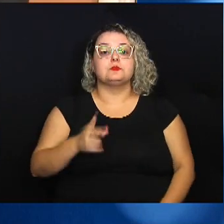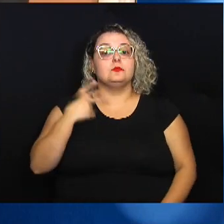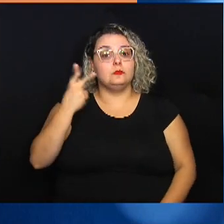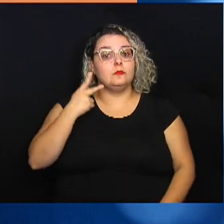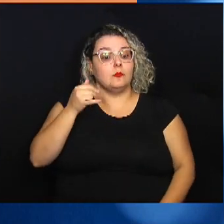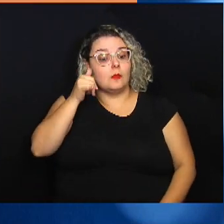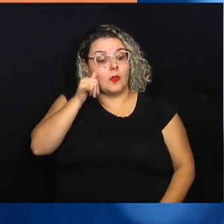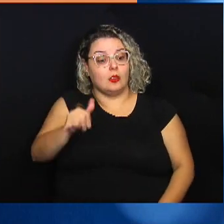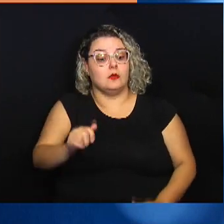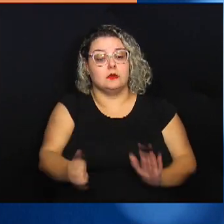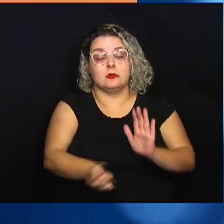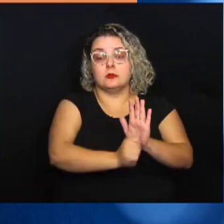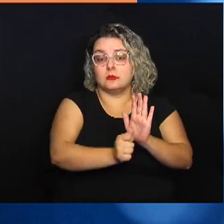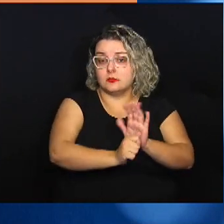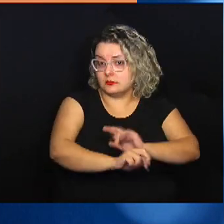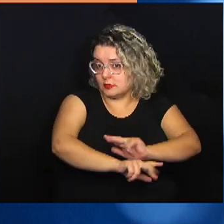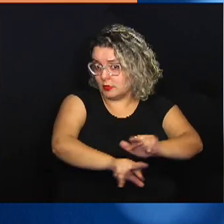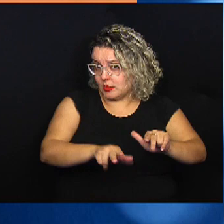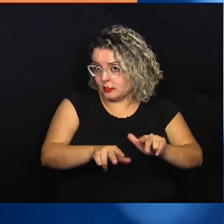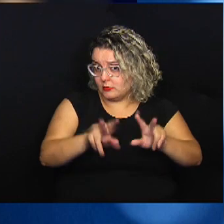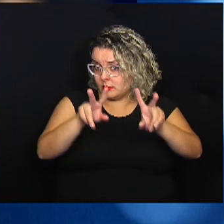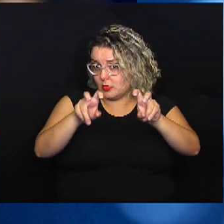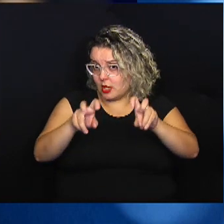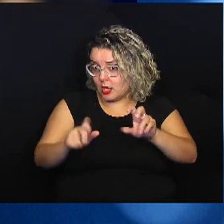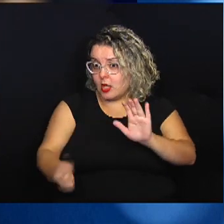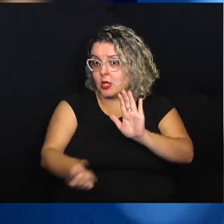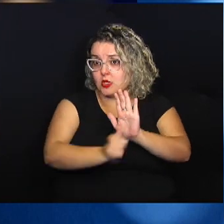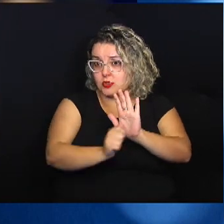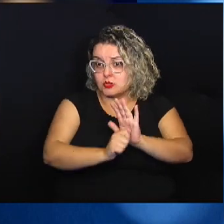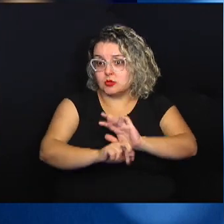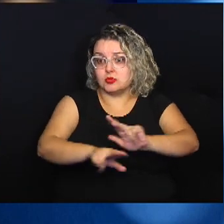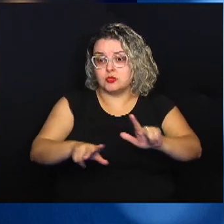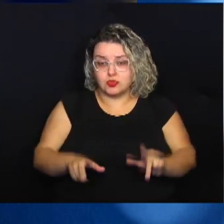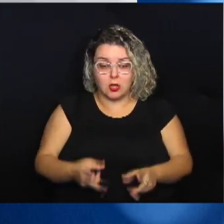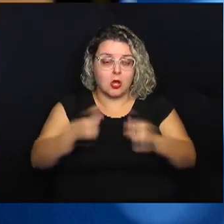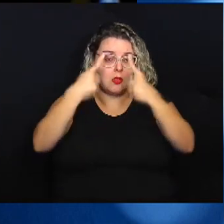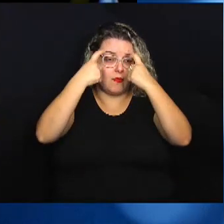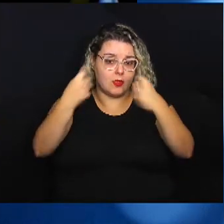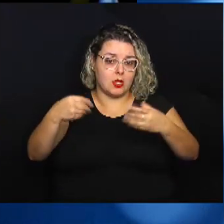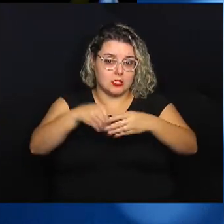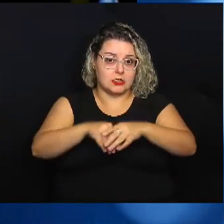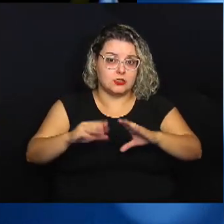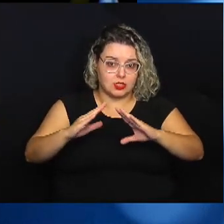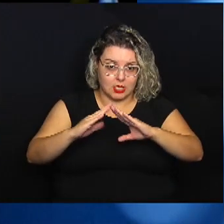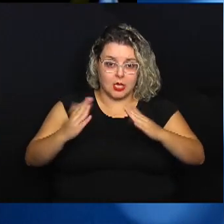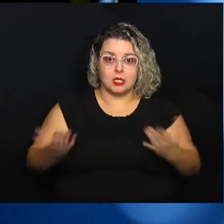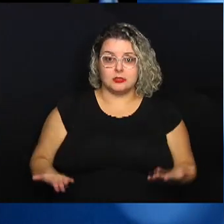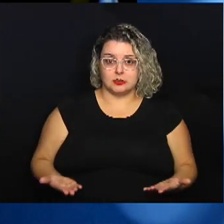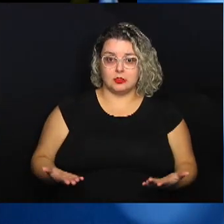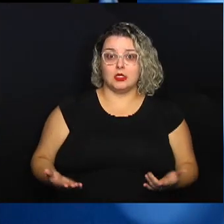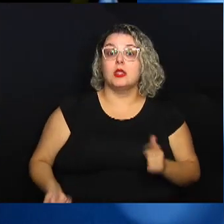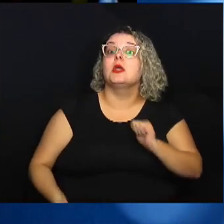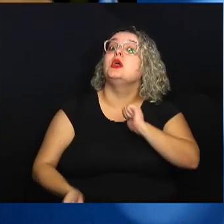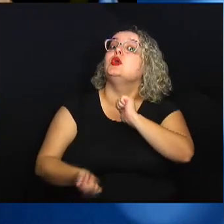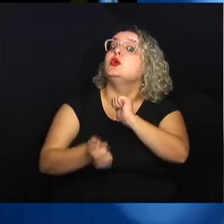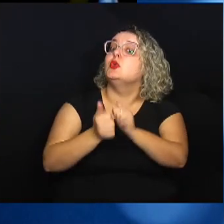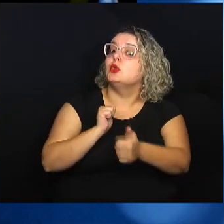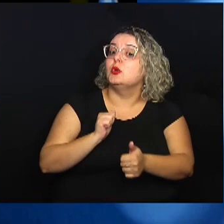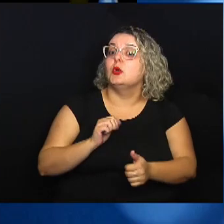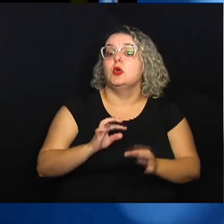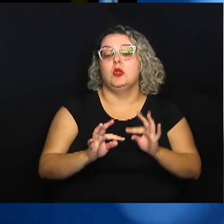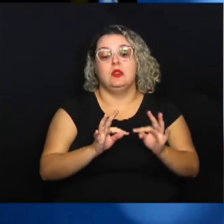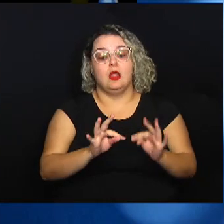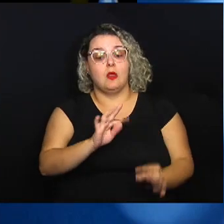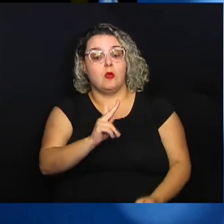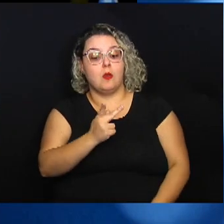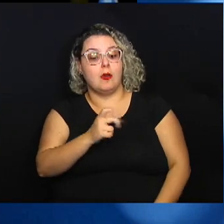às Drogas debate o tema As Drogas e a Violência Doméstica. E no esporte, Hélio dos